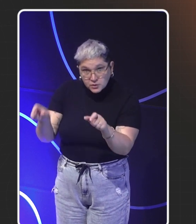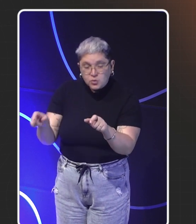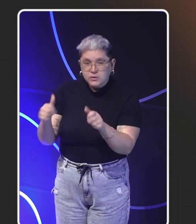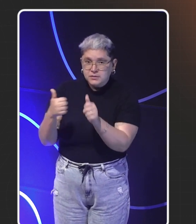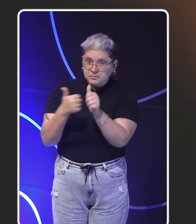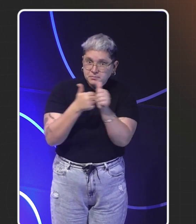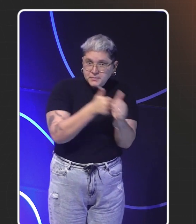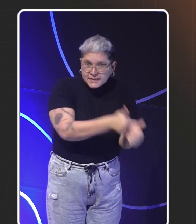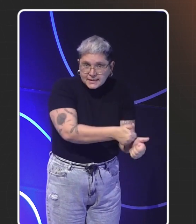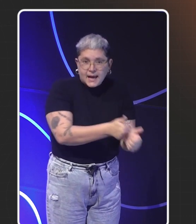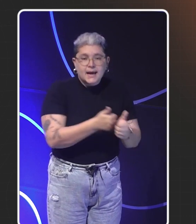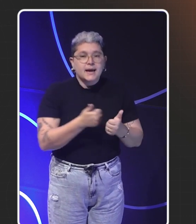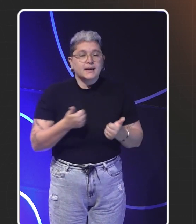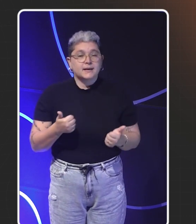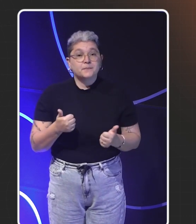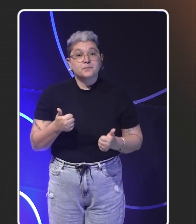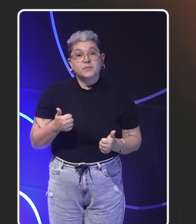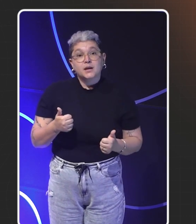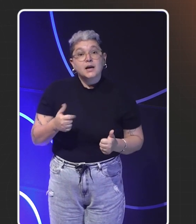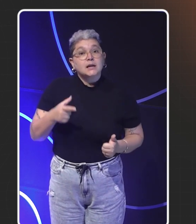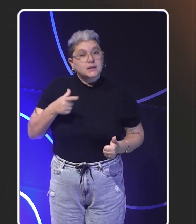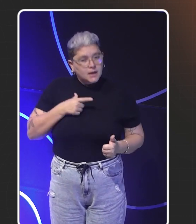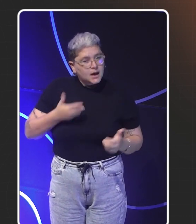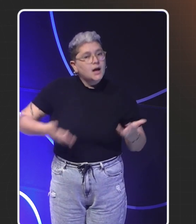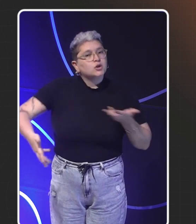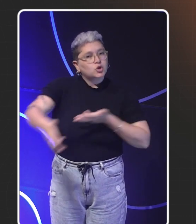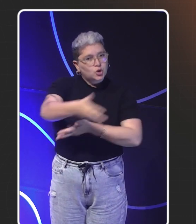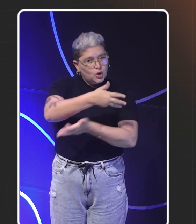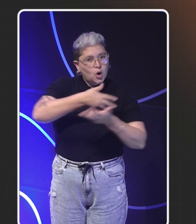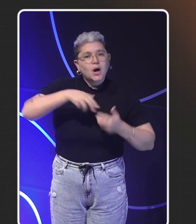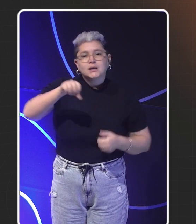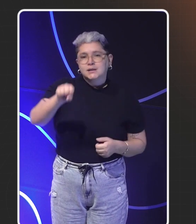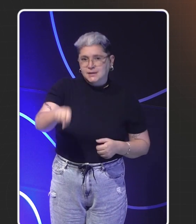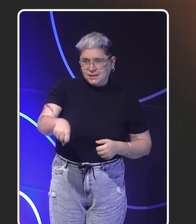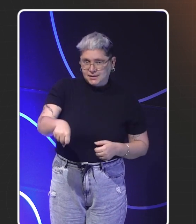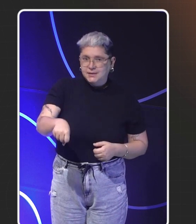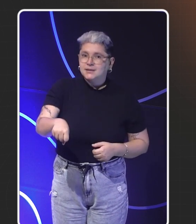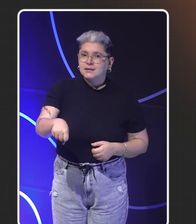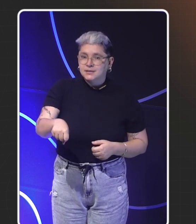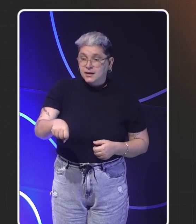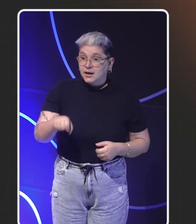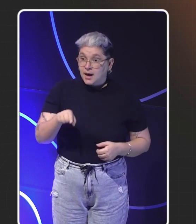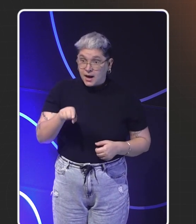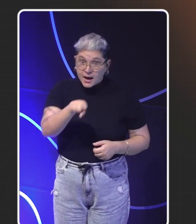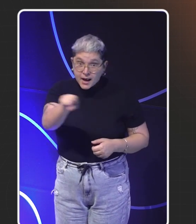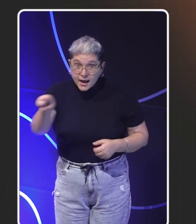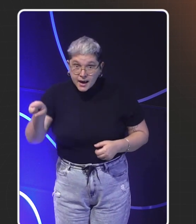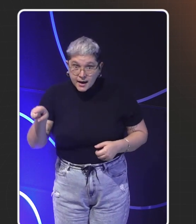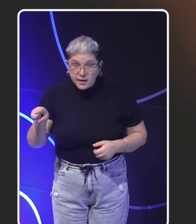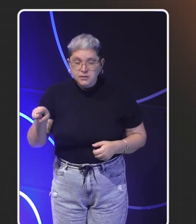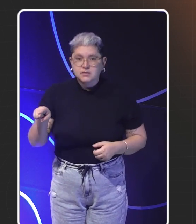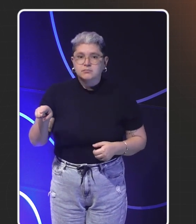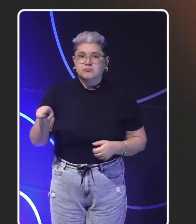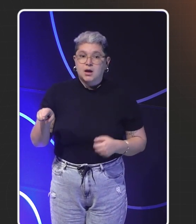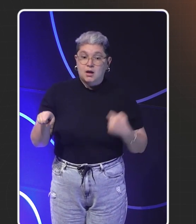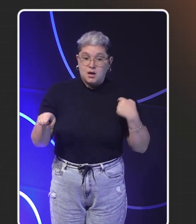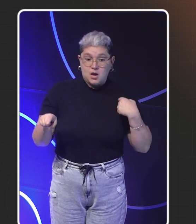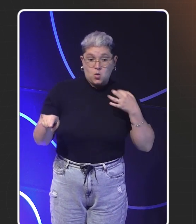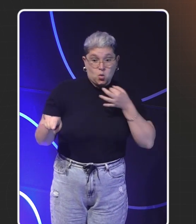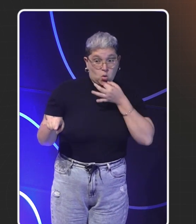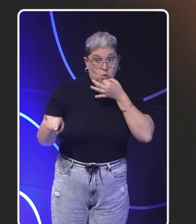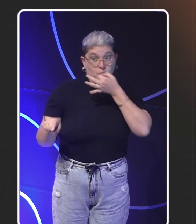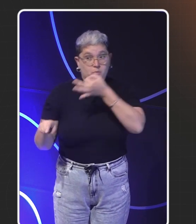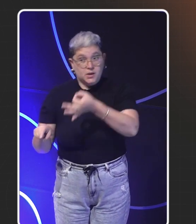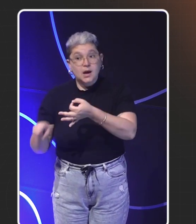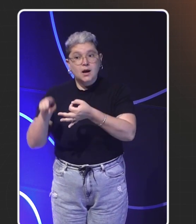que me acompanham, a gente tem muito essa troca de eles esperam uma opinião